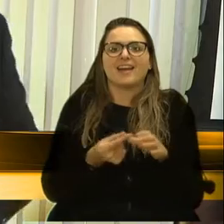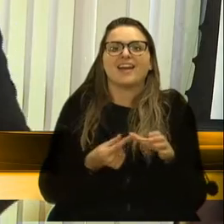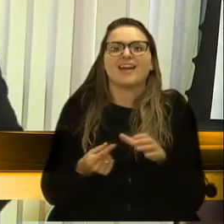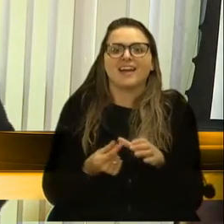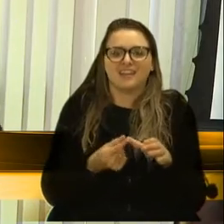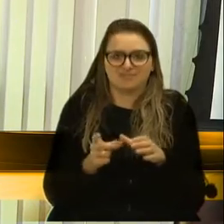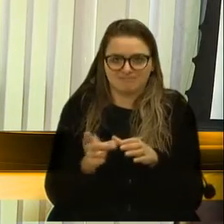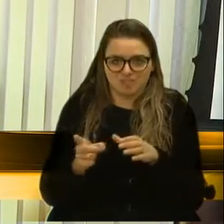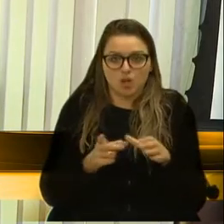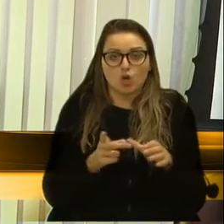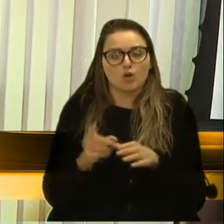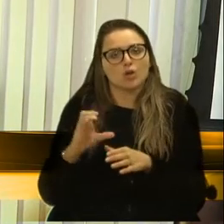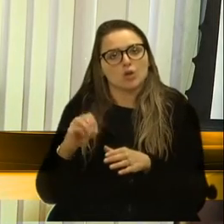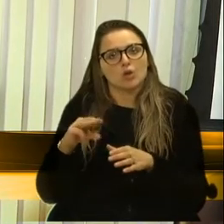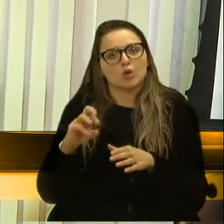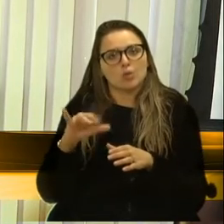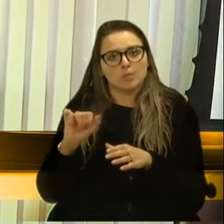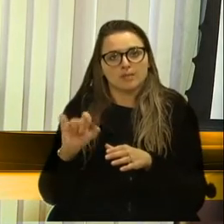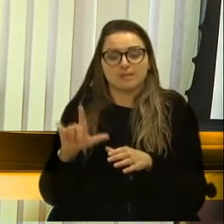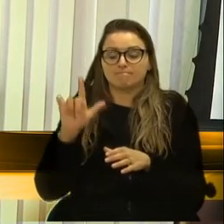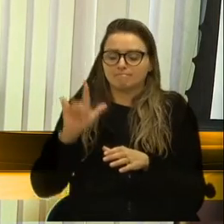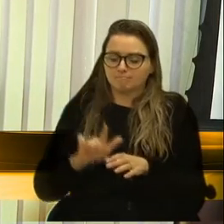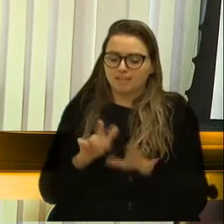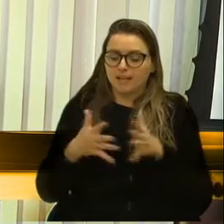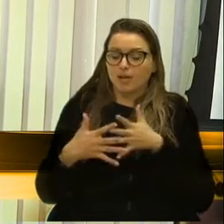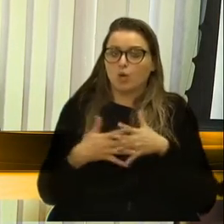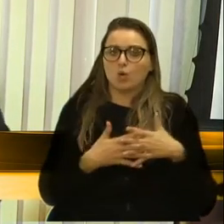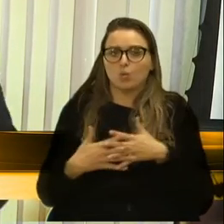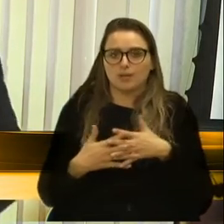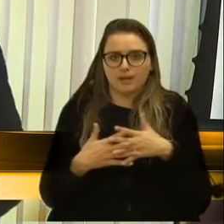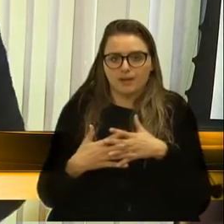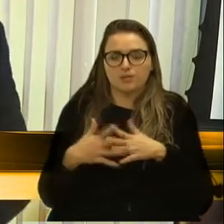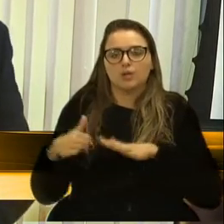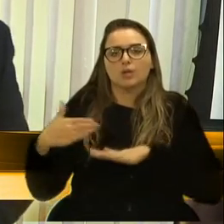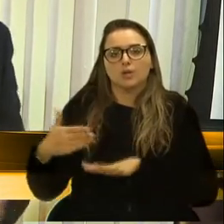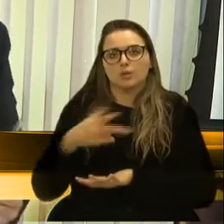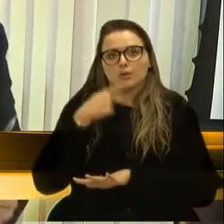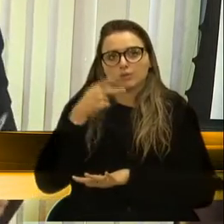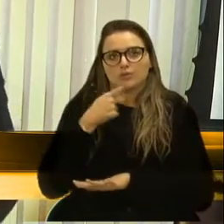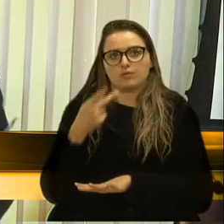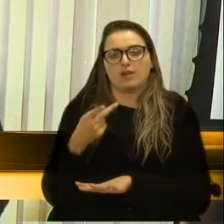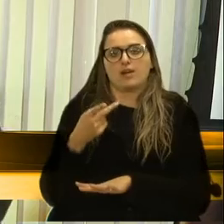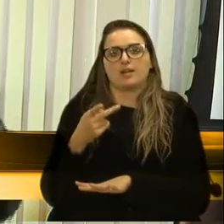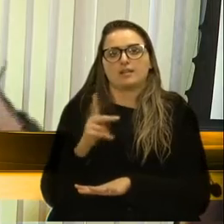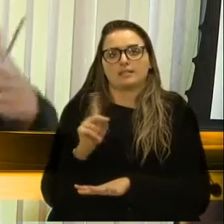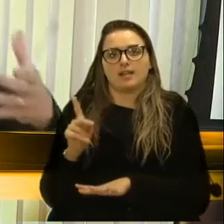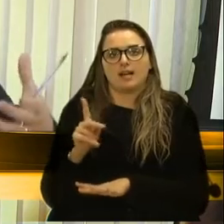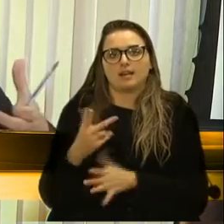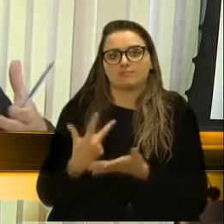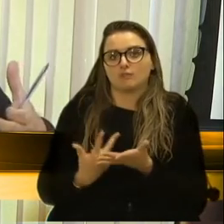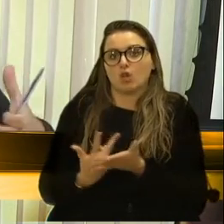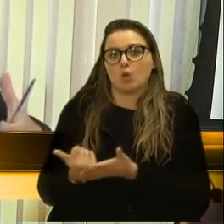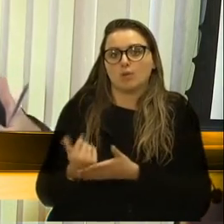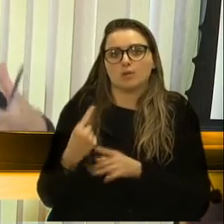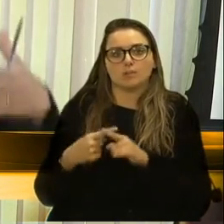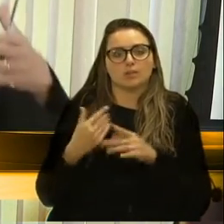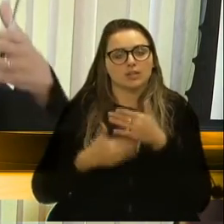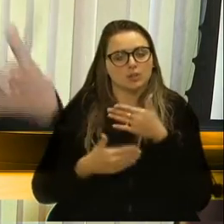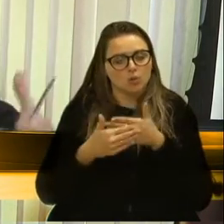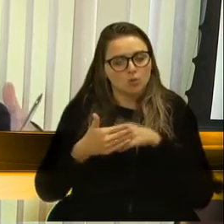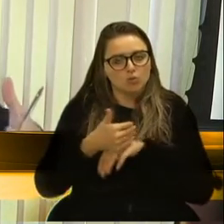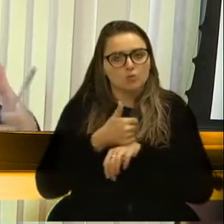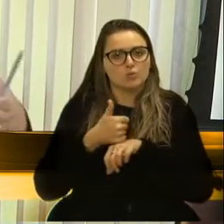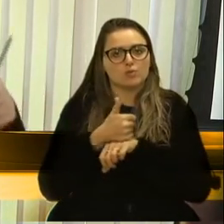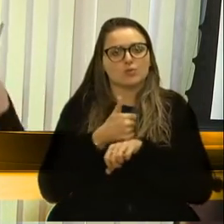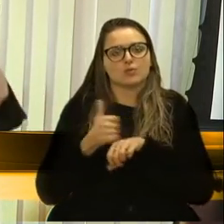é muito temeroso quando a gente, né, fala dessas, do tipo, cara, estão sendo comprados, porque coloca todos os jornalistas,